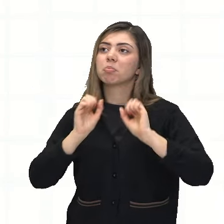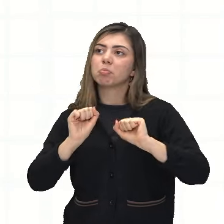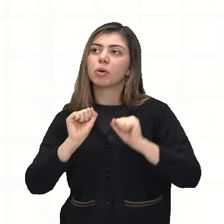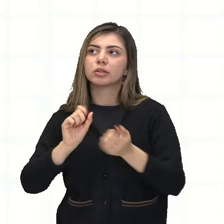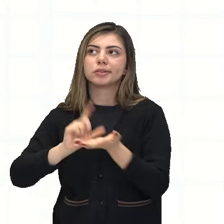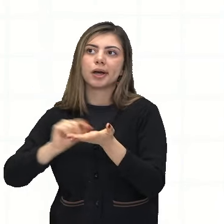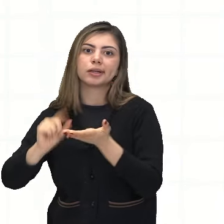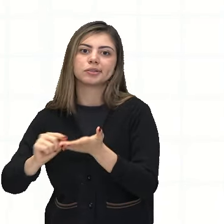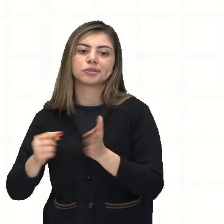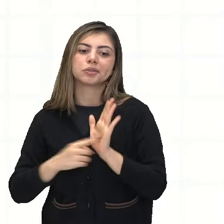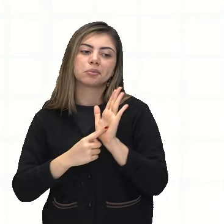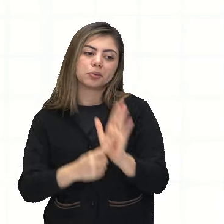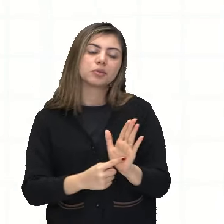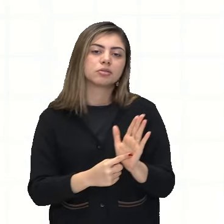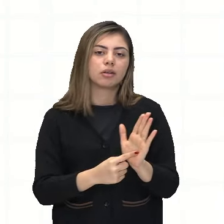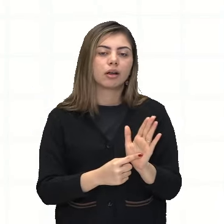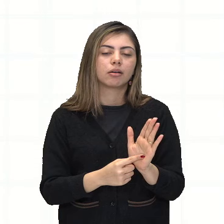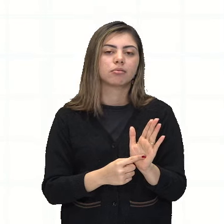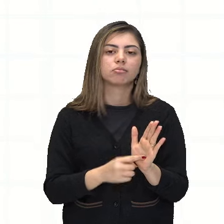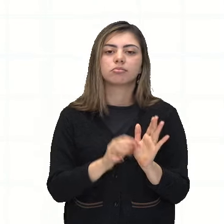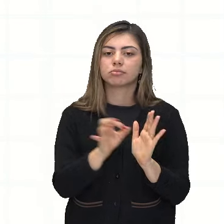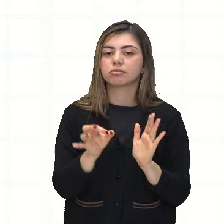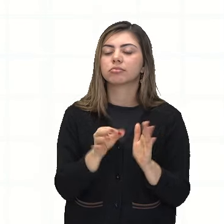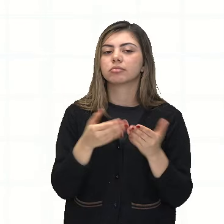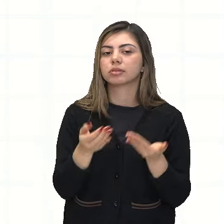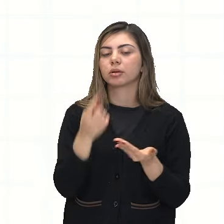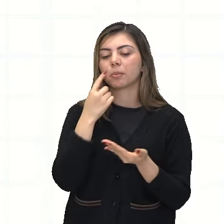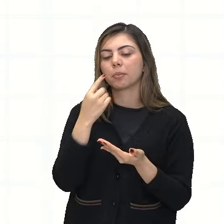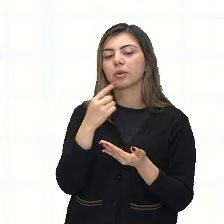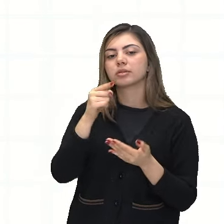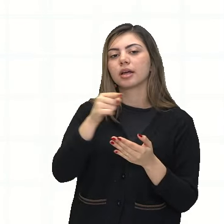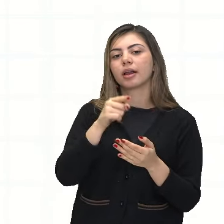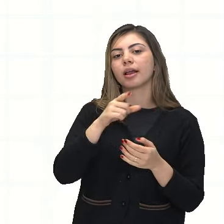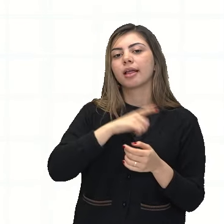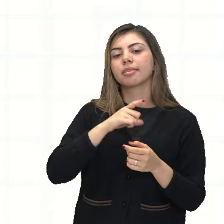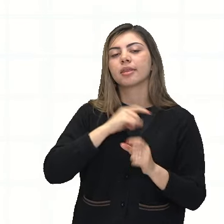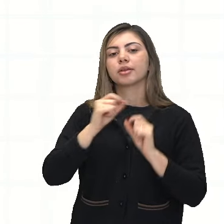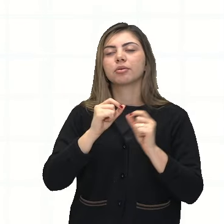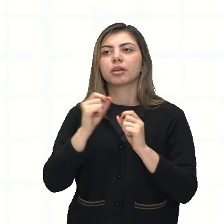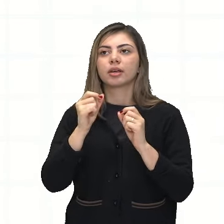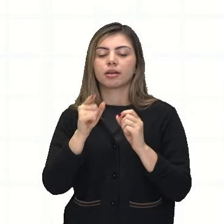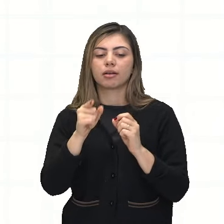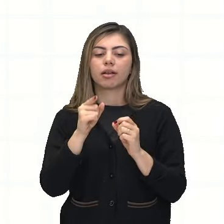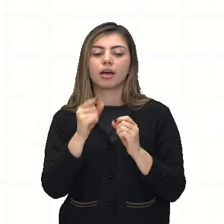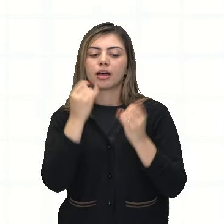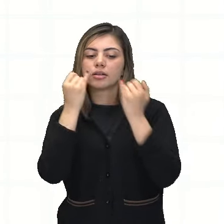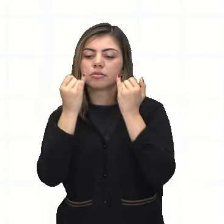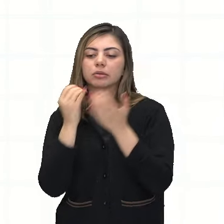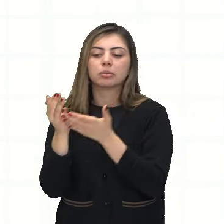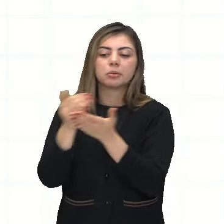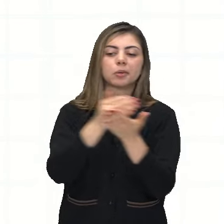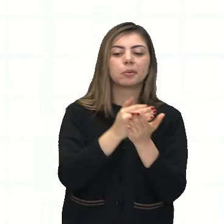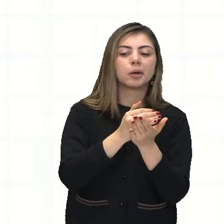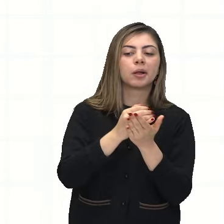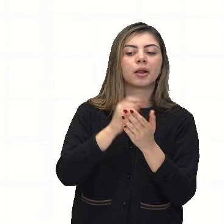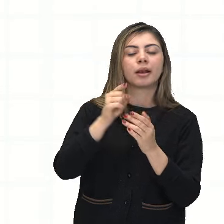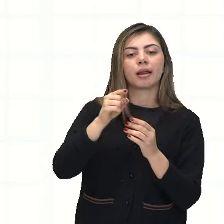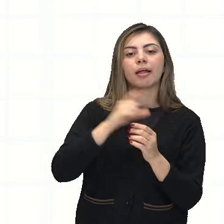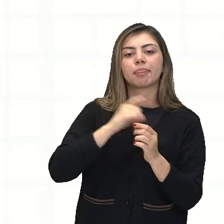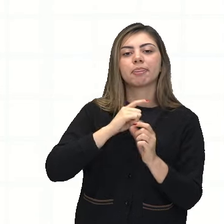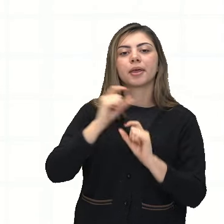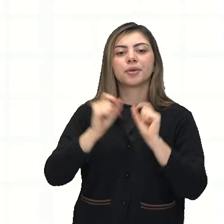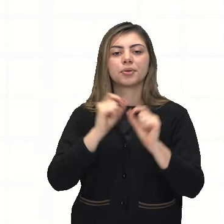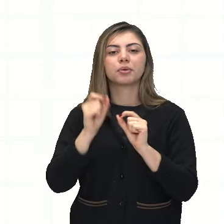artigo vai ter essa demonstração de que os dados vão apresentar essa tendência tudo baseado em